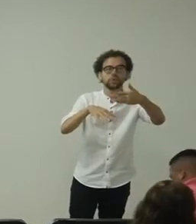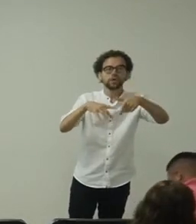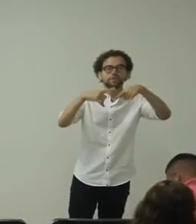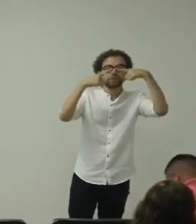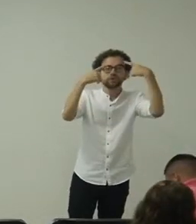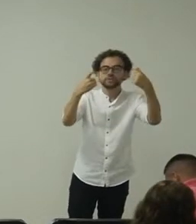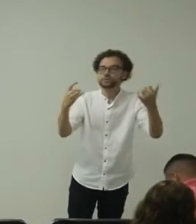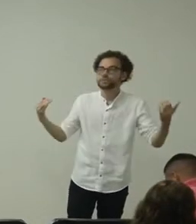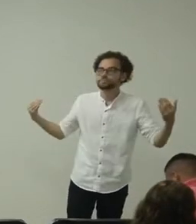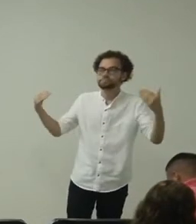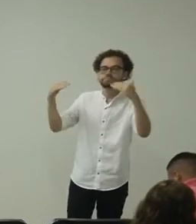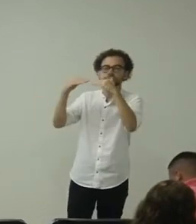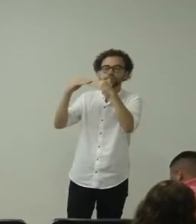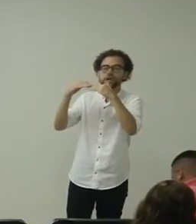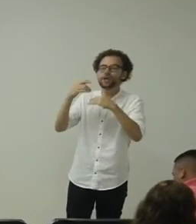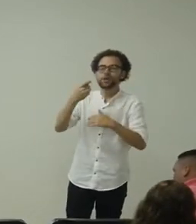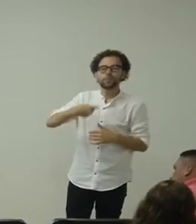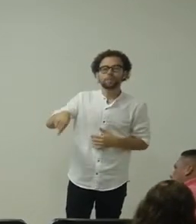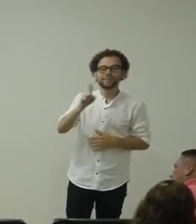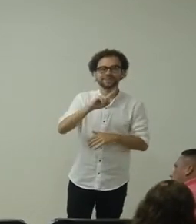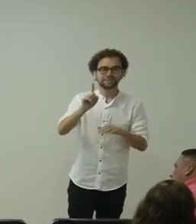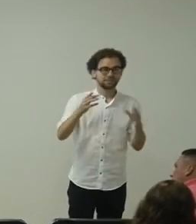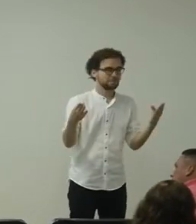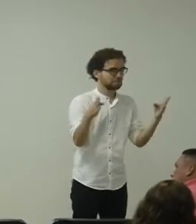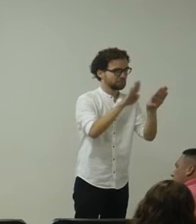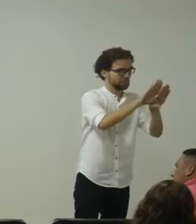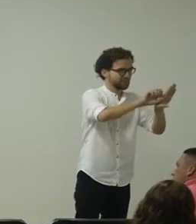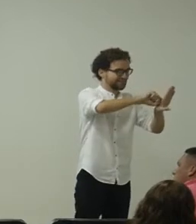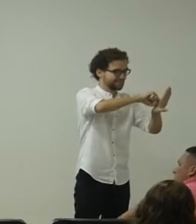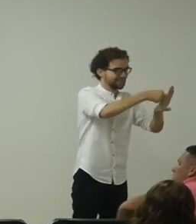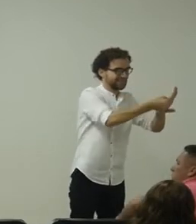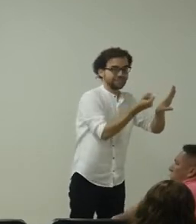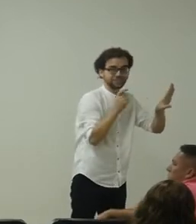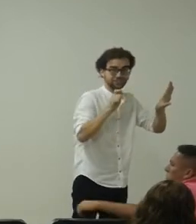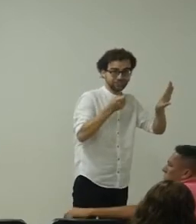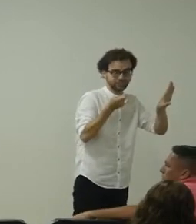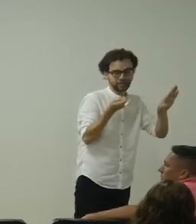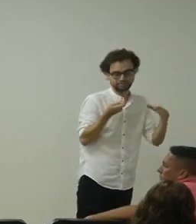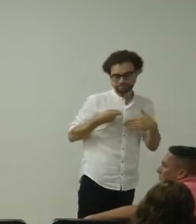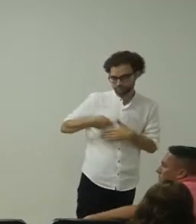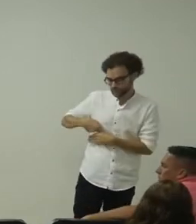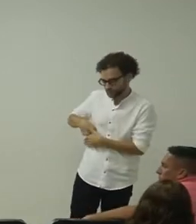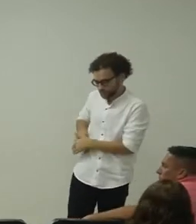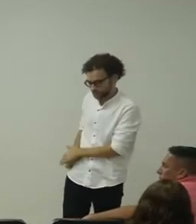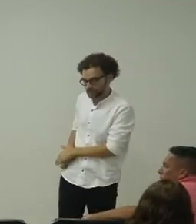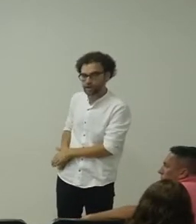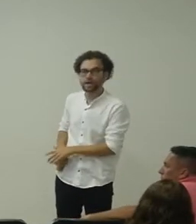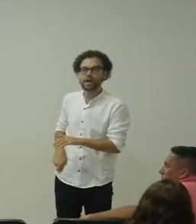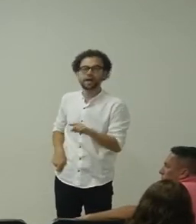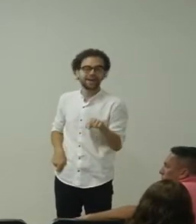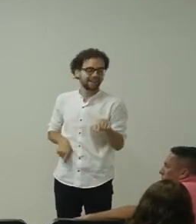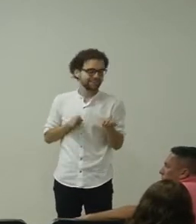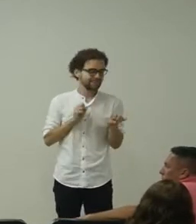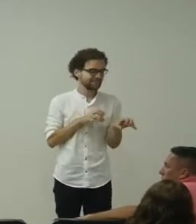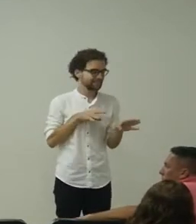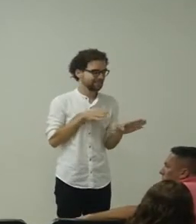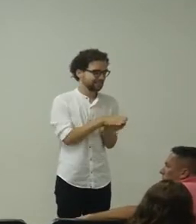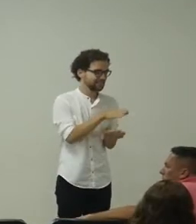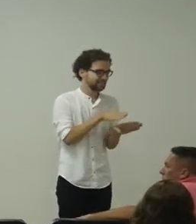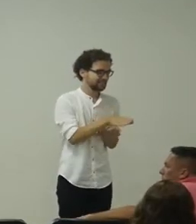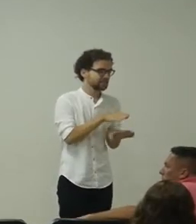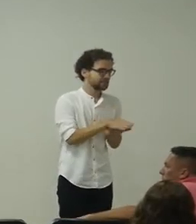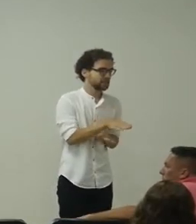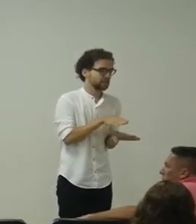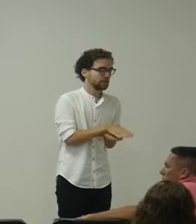privado. Eu não preciso trancar a porta e levar a chave para instruir aquela mulher que aqui